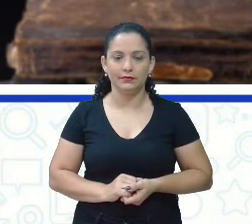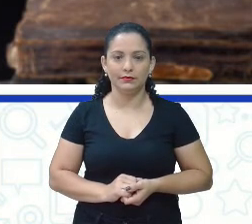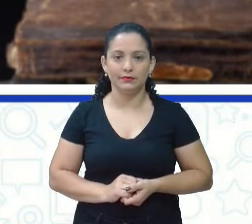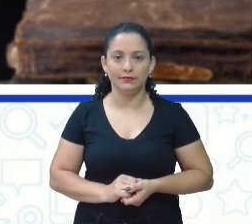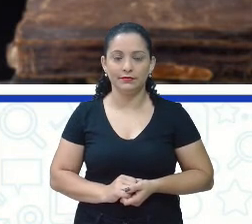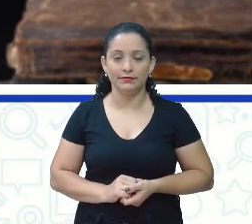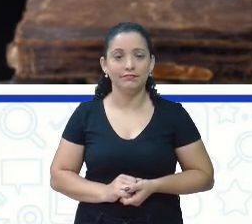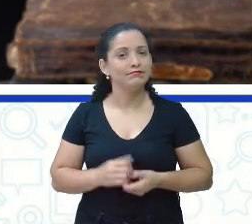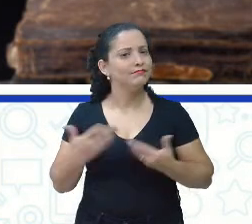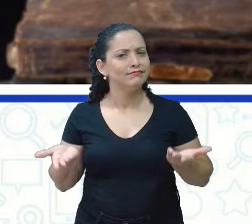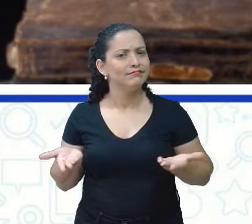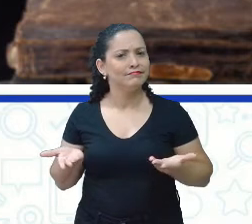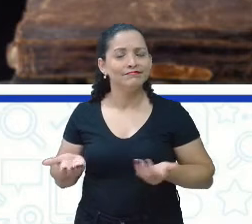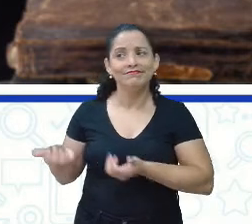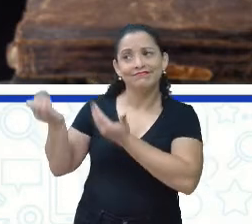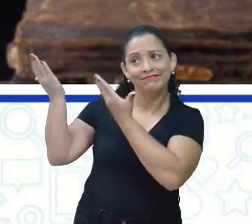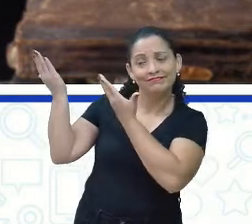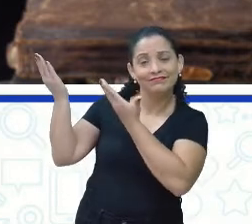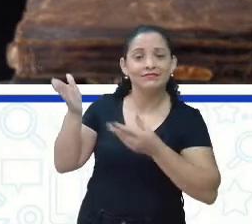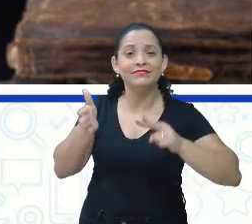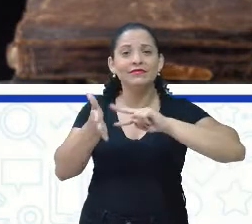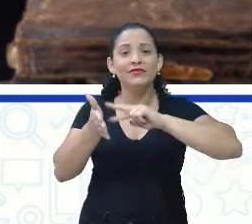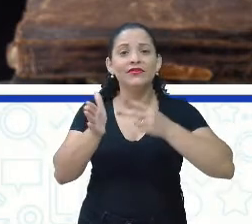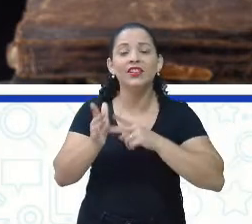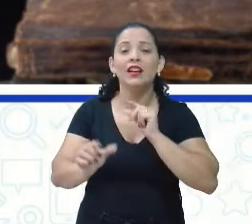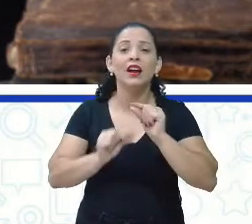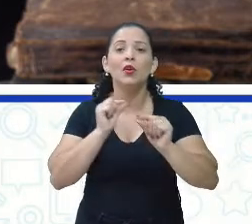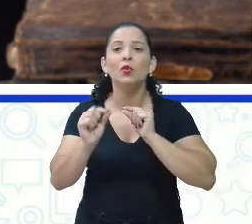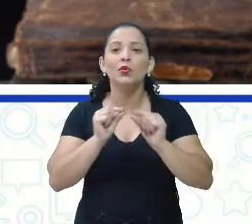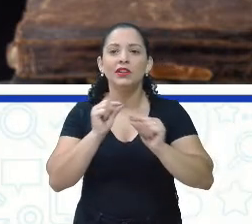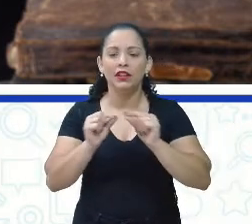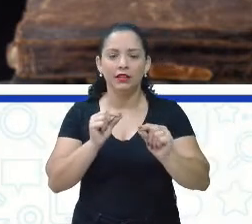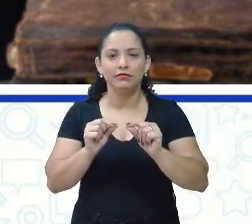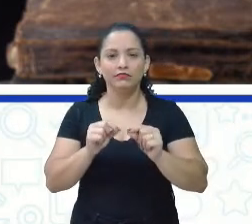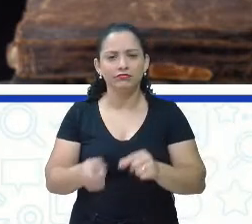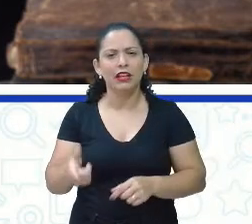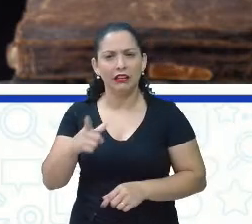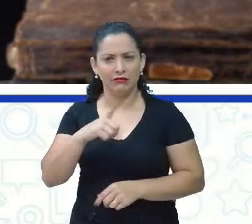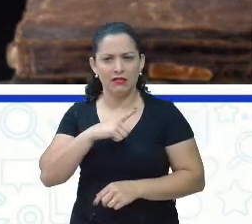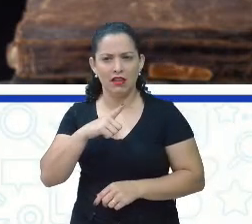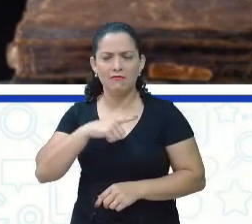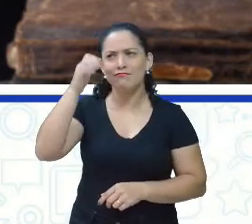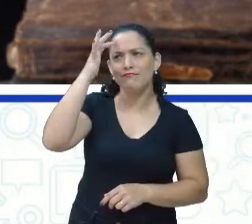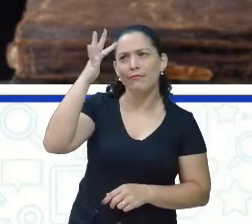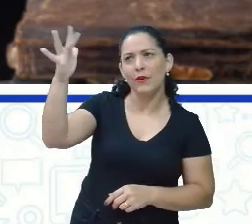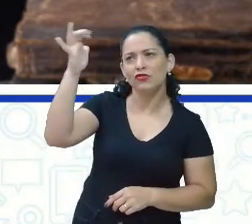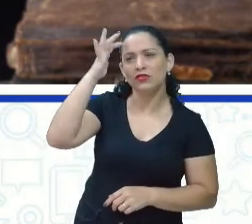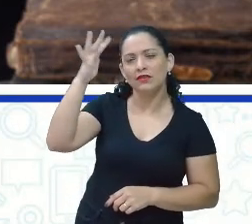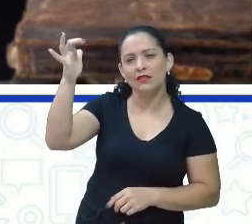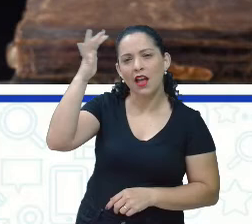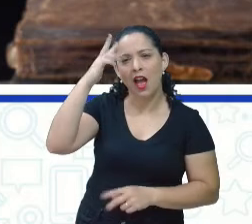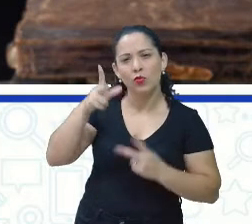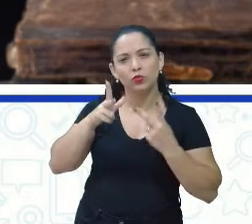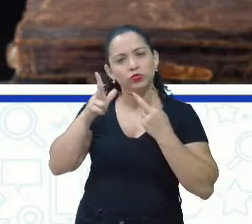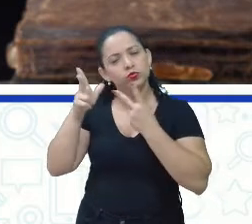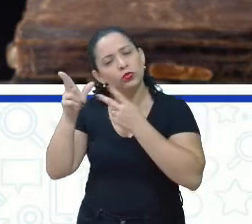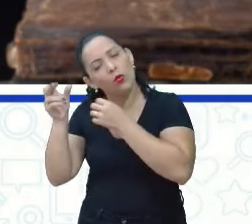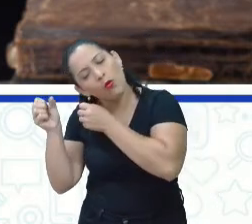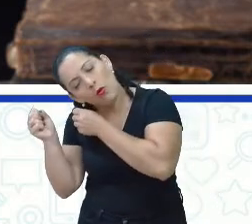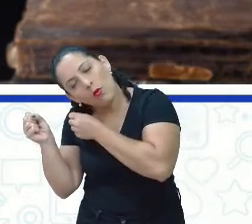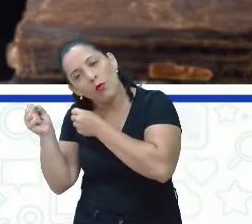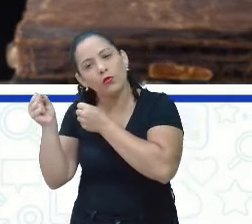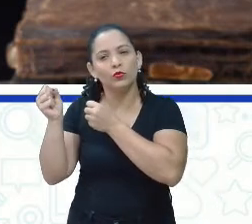hits. Ou seja, imaginar que um sono põe remate aos sofrimentos do coração e aos golpes infinitos que constituem